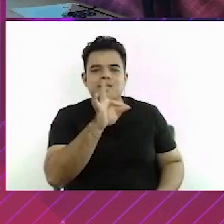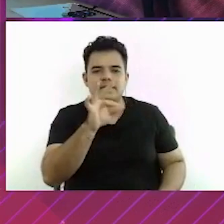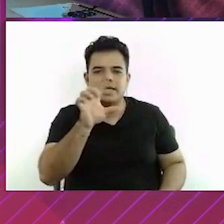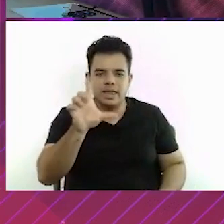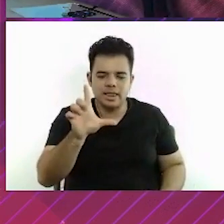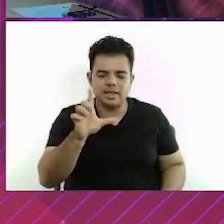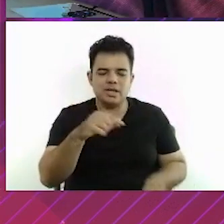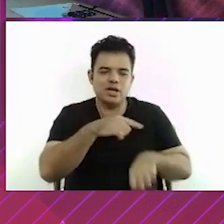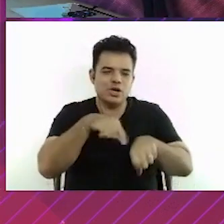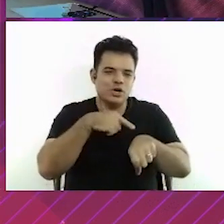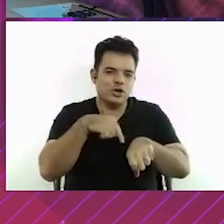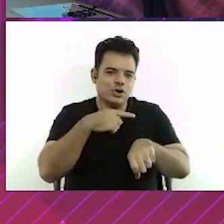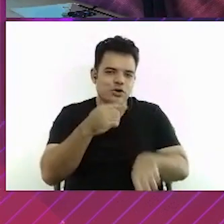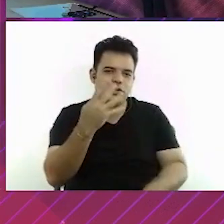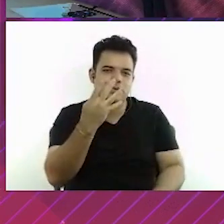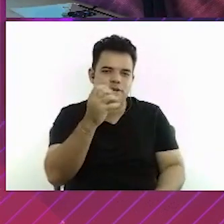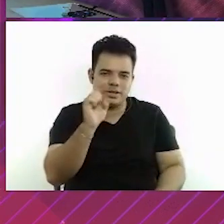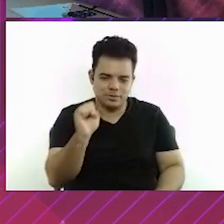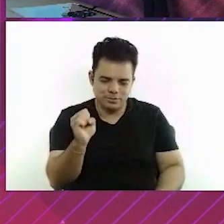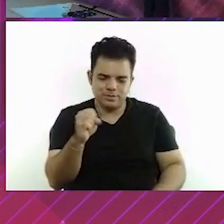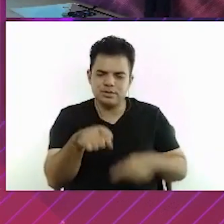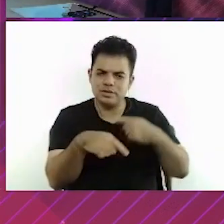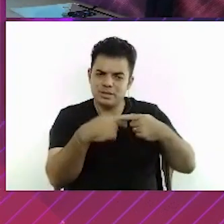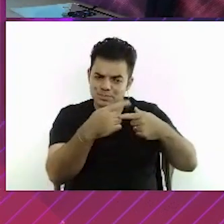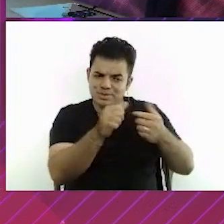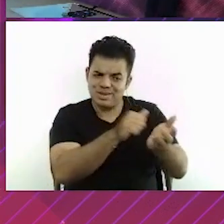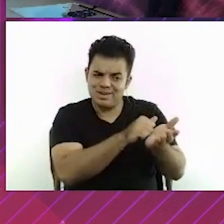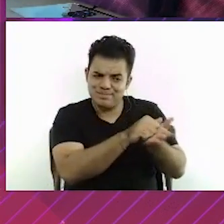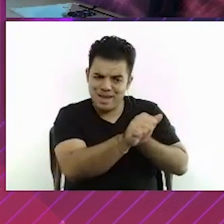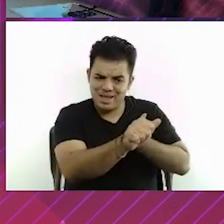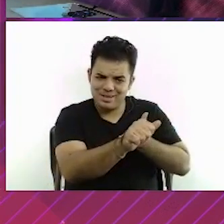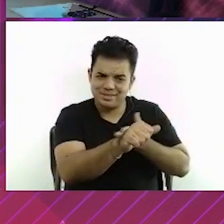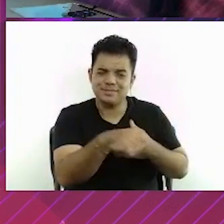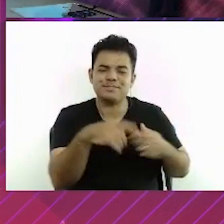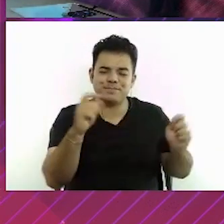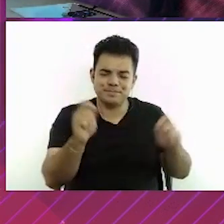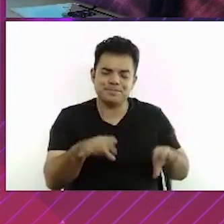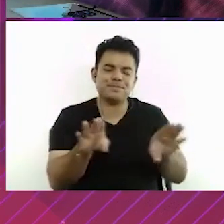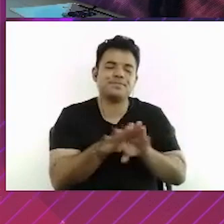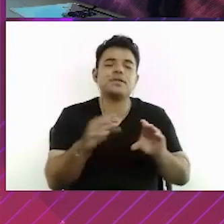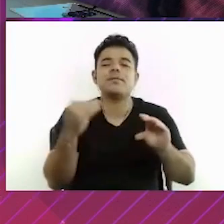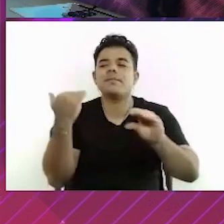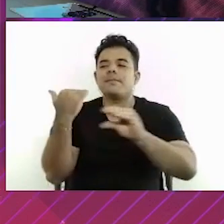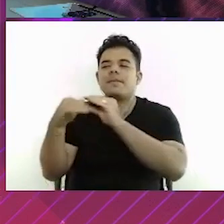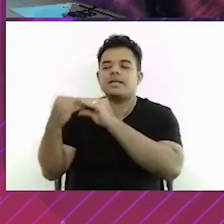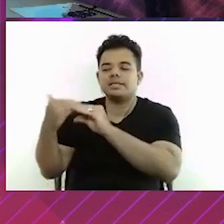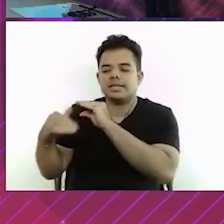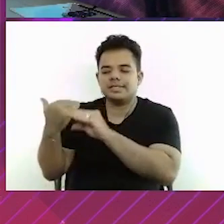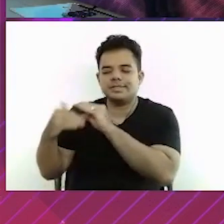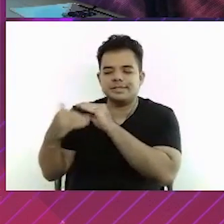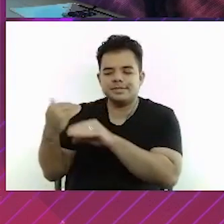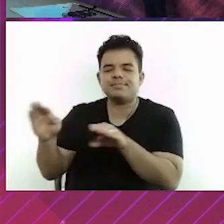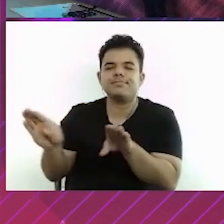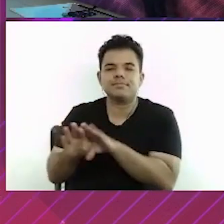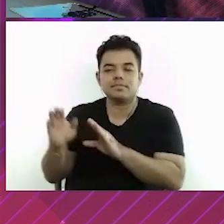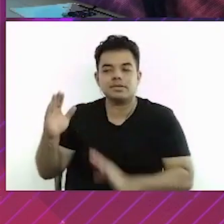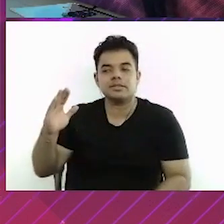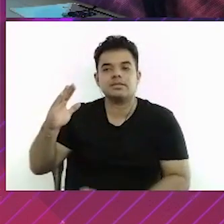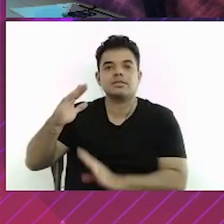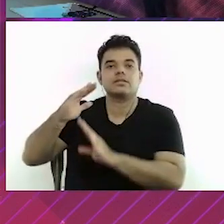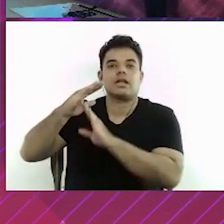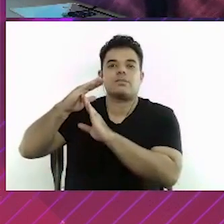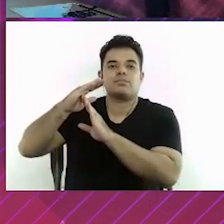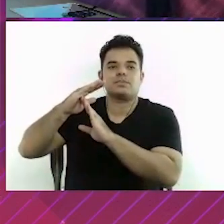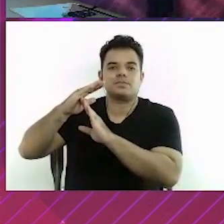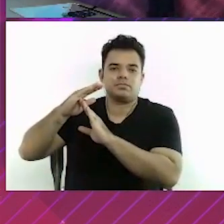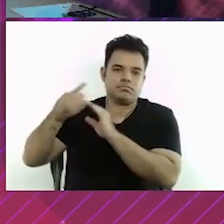depois disso ela automaticamente é descartada. Sei lá, as mensagens também. Você pode definir um tempo máximo que aquela mensagem vai